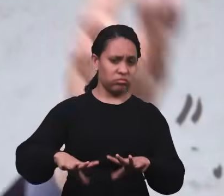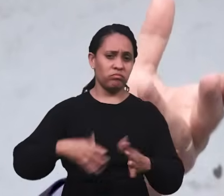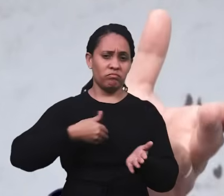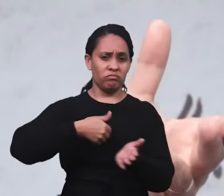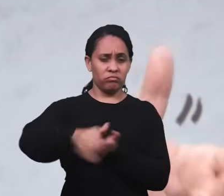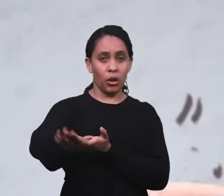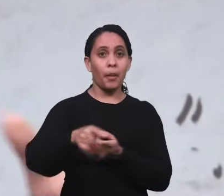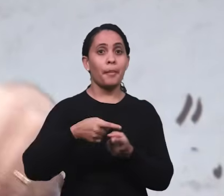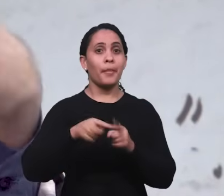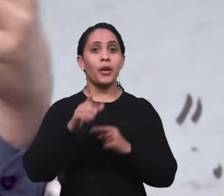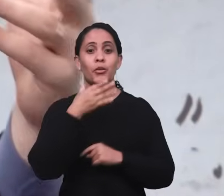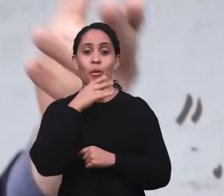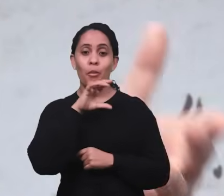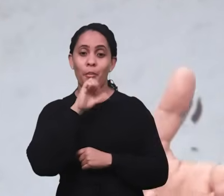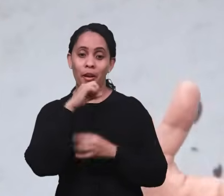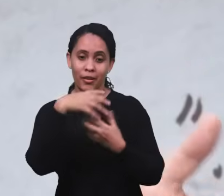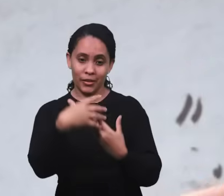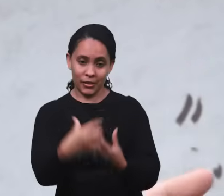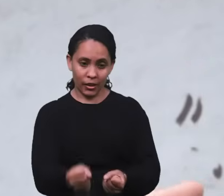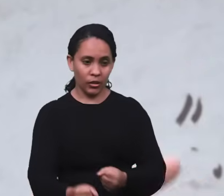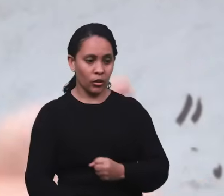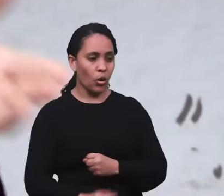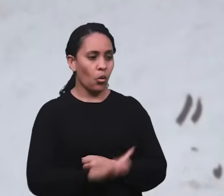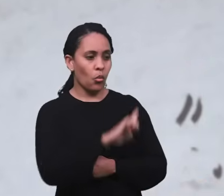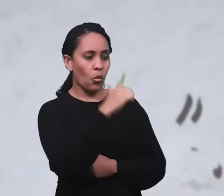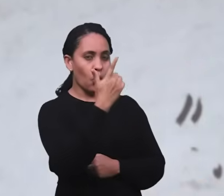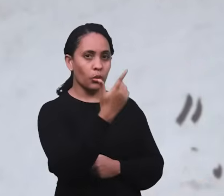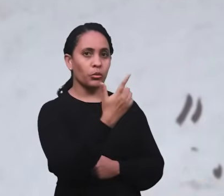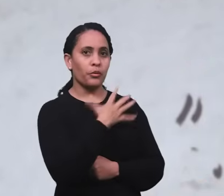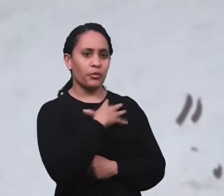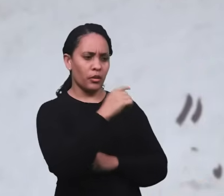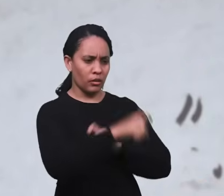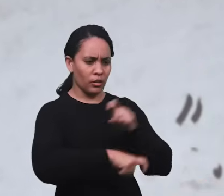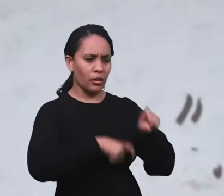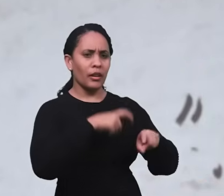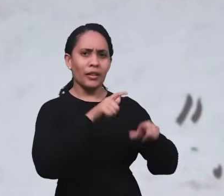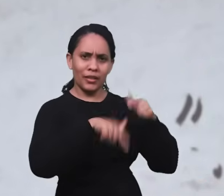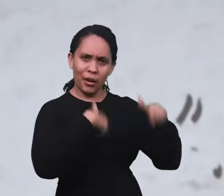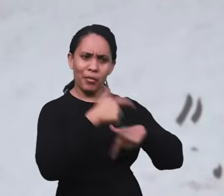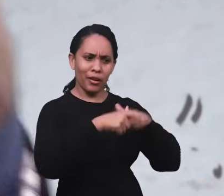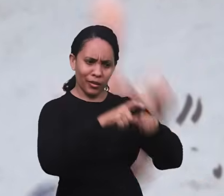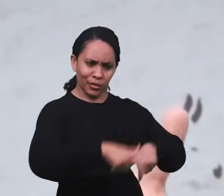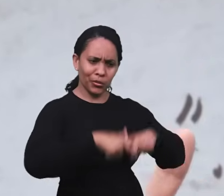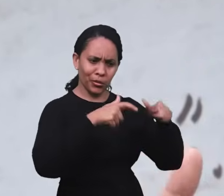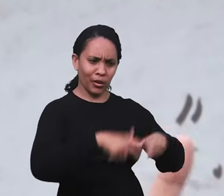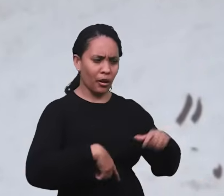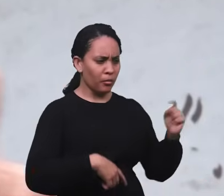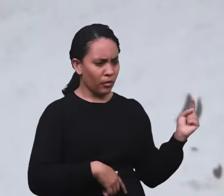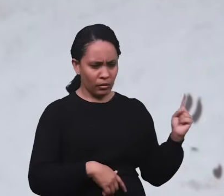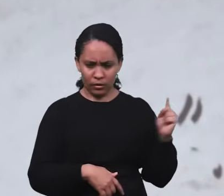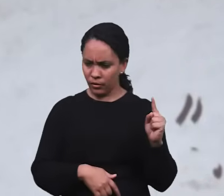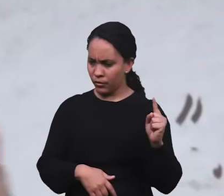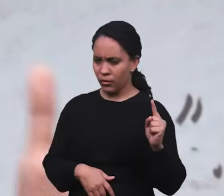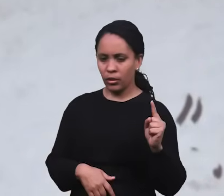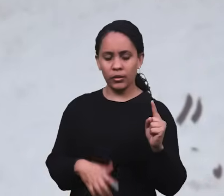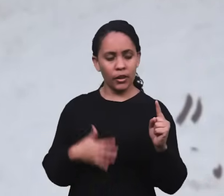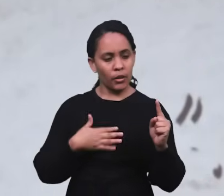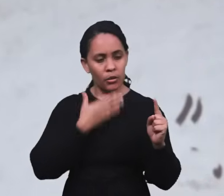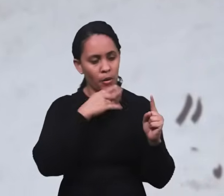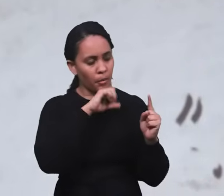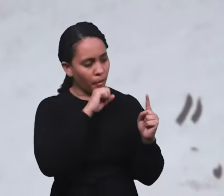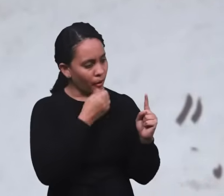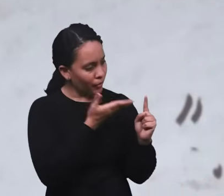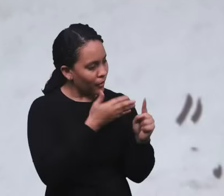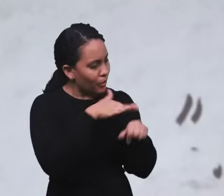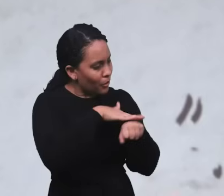para não ser recebido, o pai recebe, e vem o outro filho que estava no campo. Com seus questionamentos, ele consegue equilibrar isso de uma